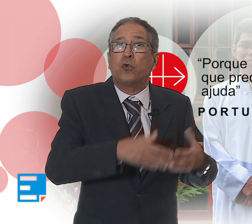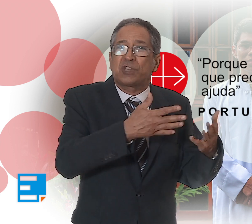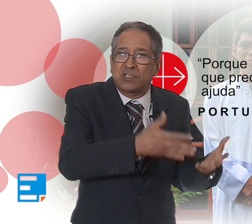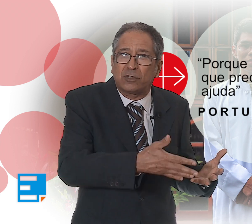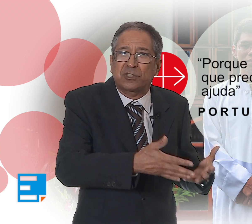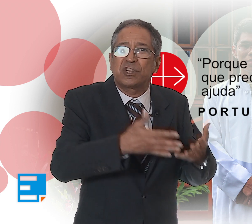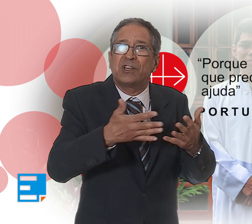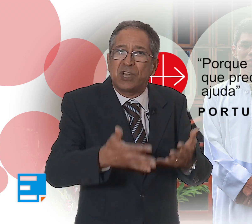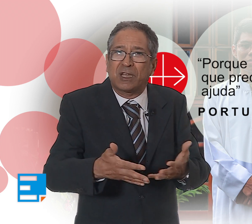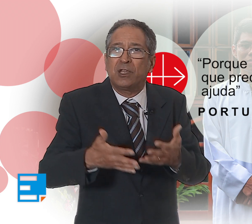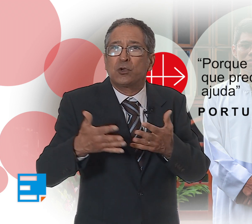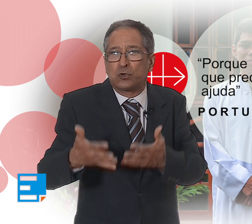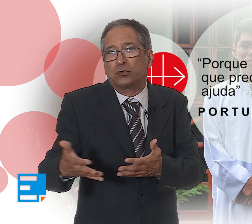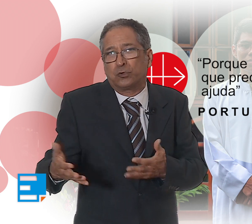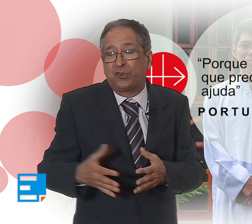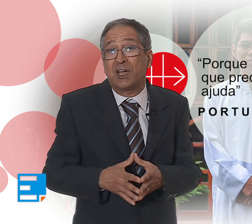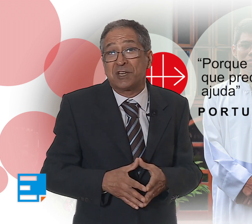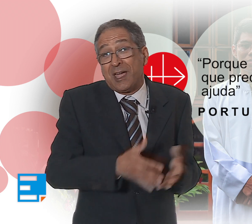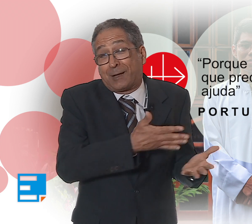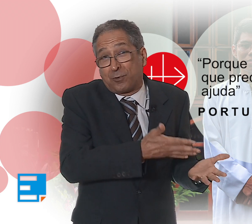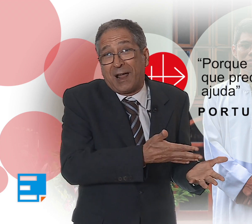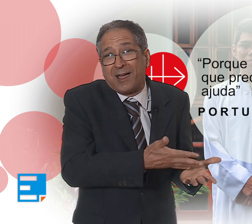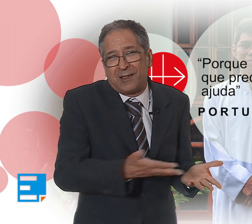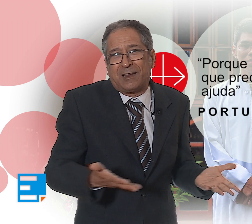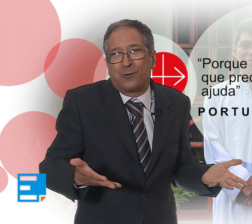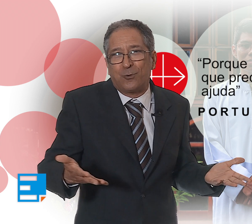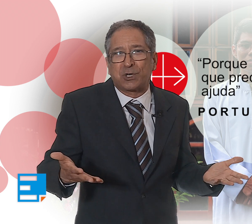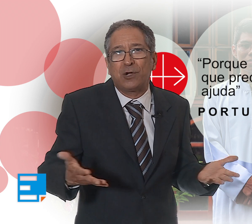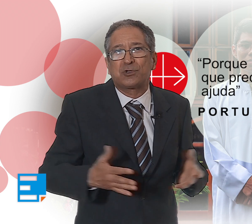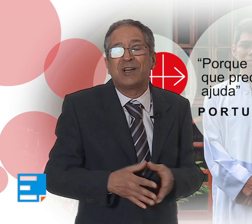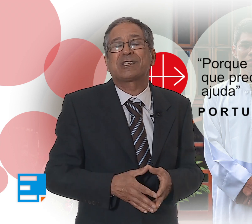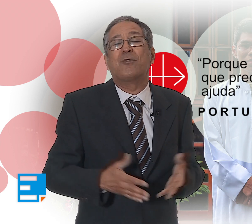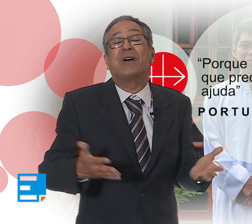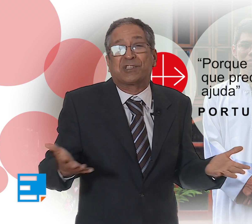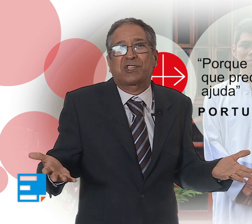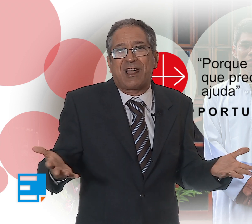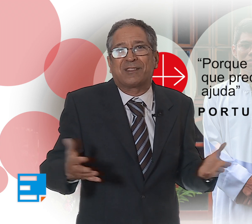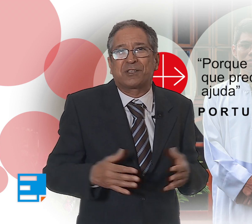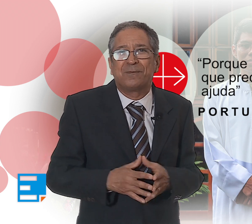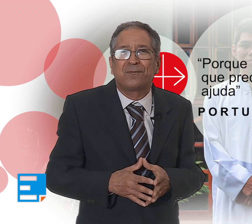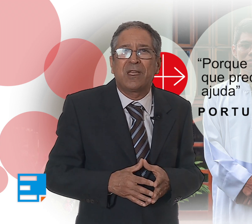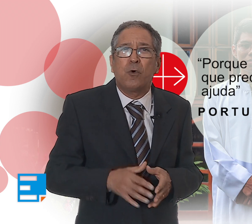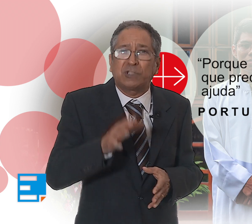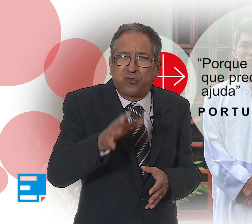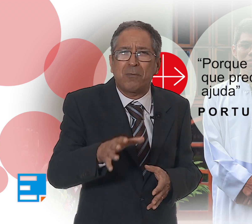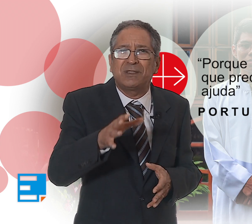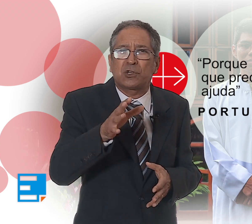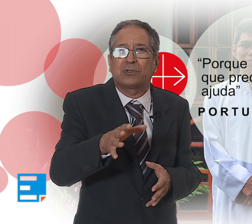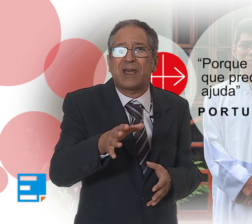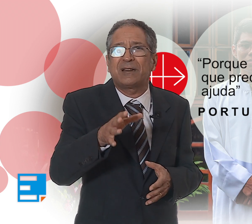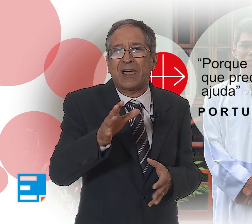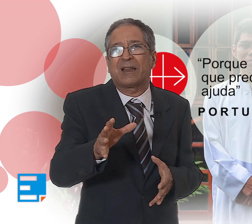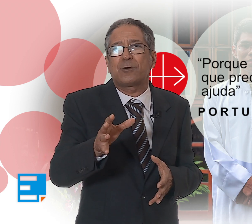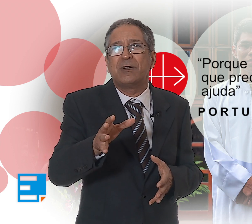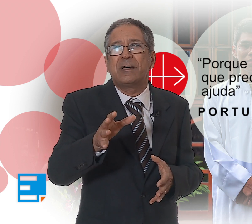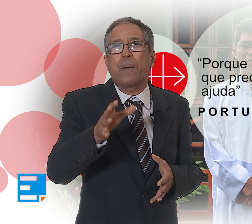que os sacerdotes cheguem junto dos fiéis. É que por lá, claro, os rios são as estradas. Outra forma de